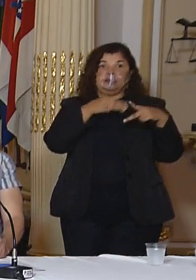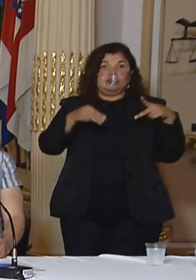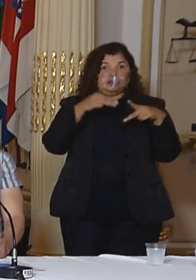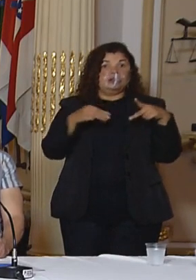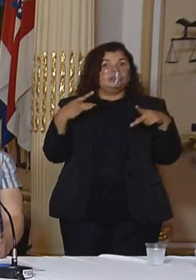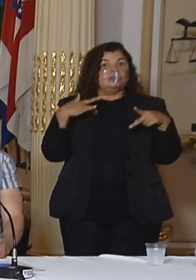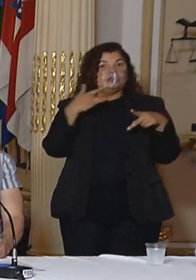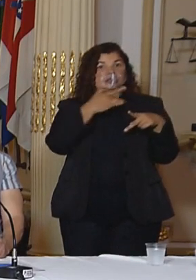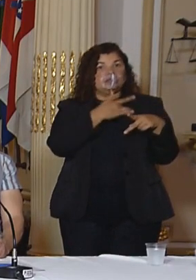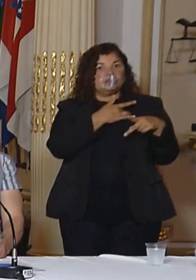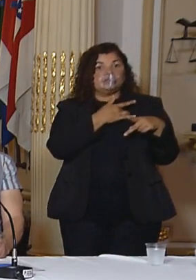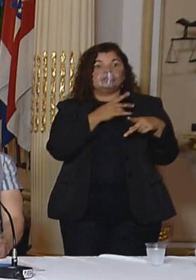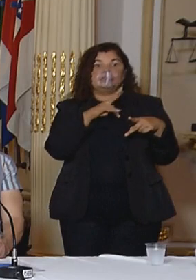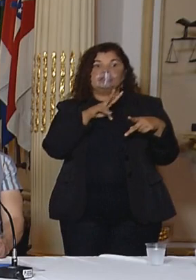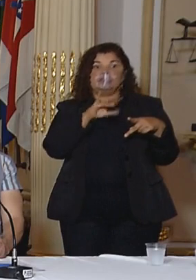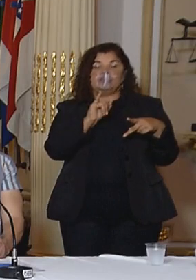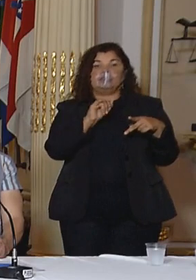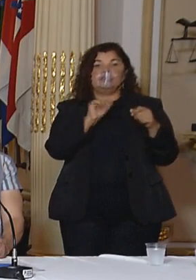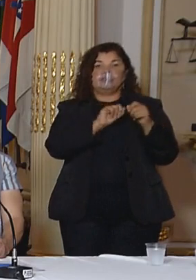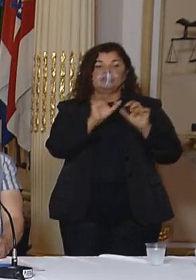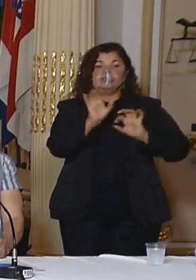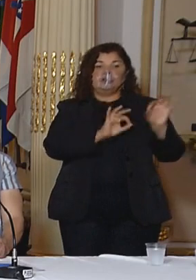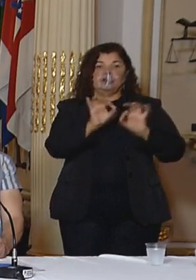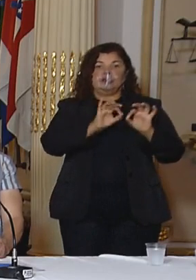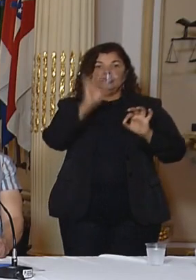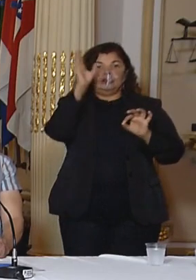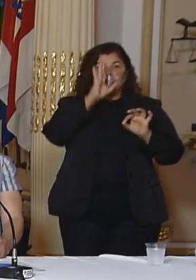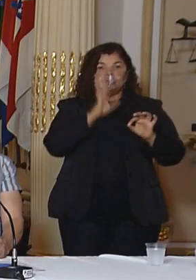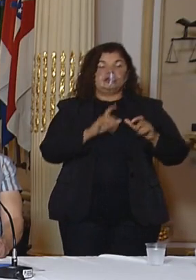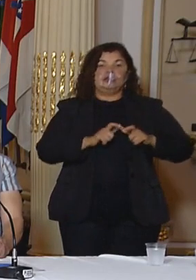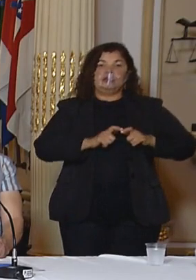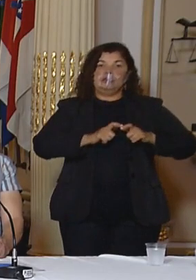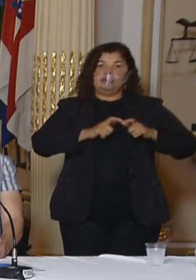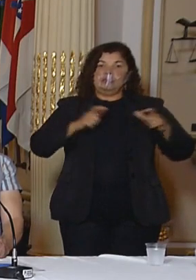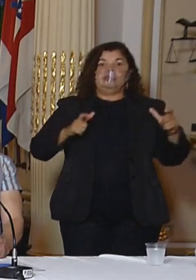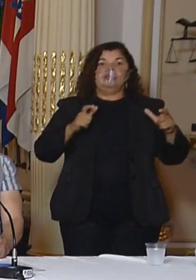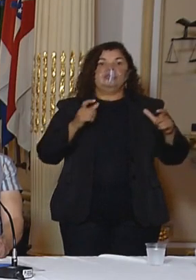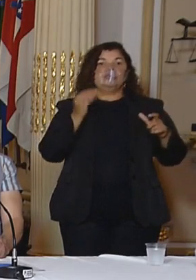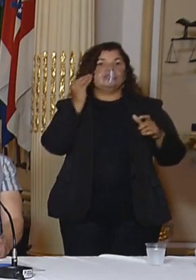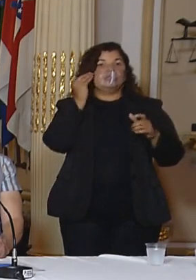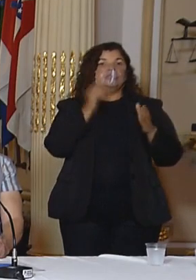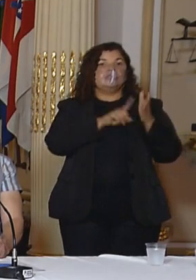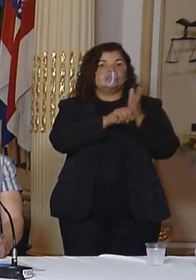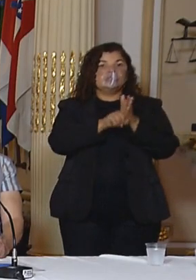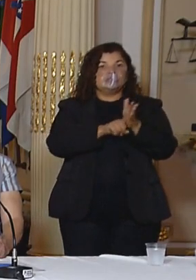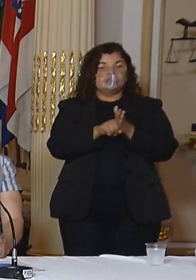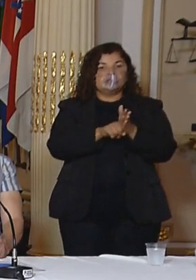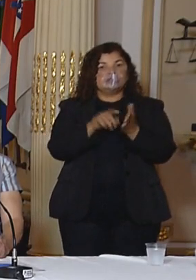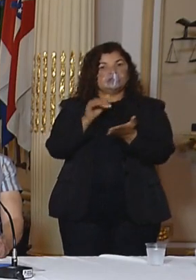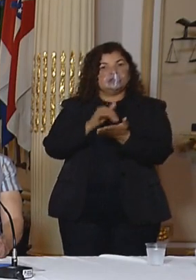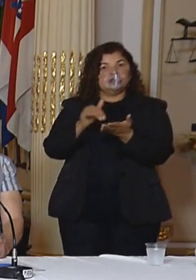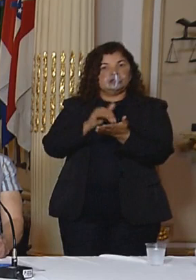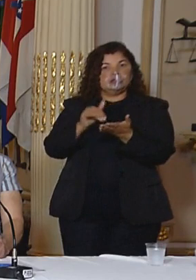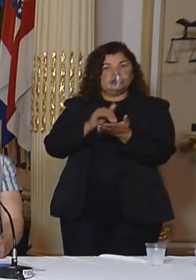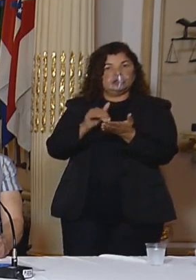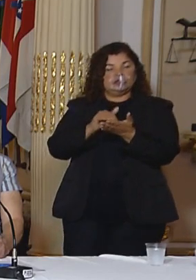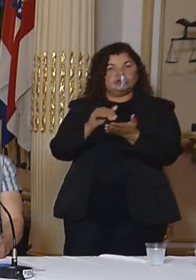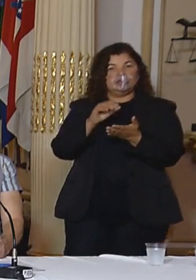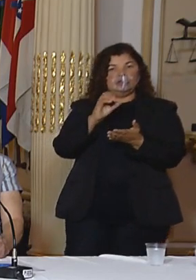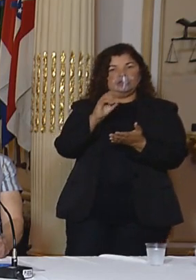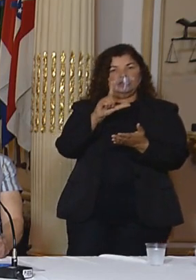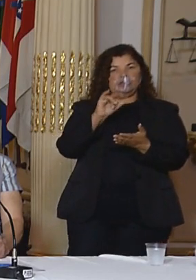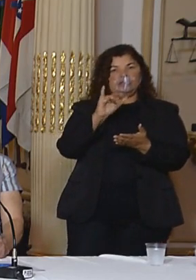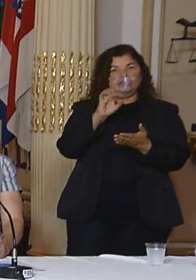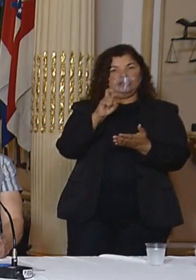Saúde faça um programa nacional de ampliação da capacidade de testagem. O secretário Wanderson Oliveira,